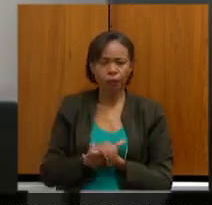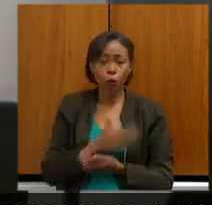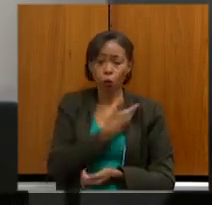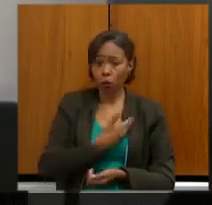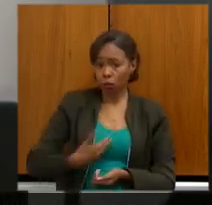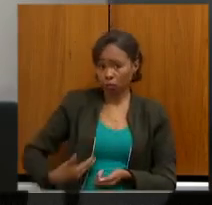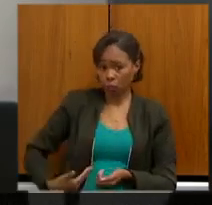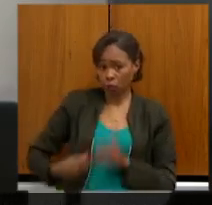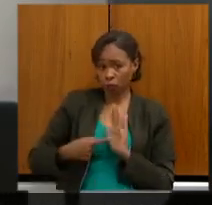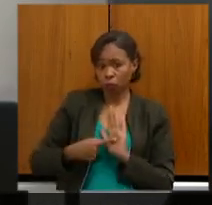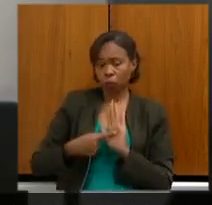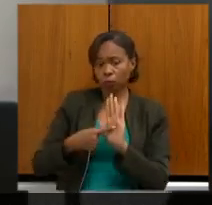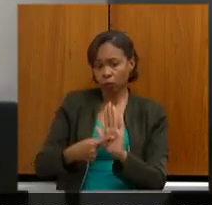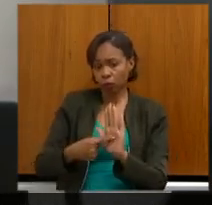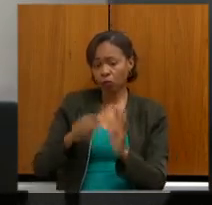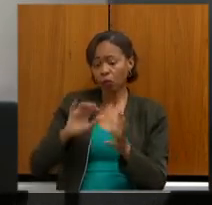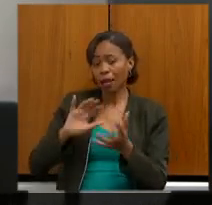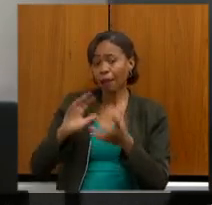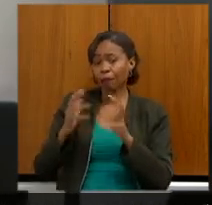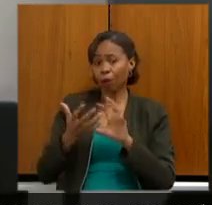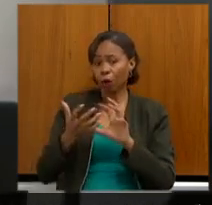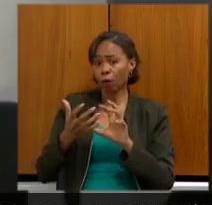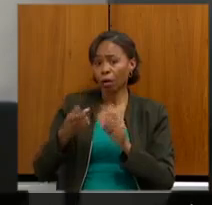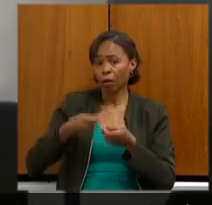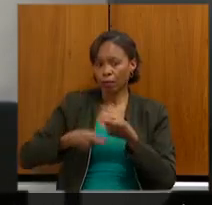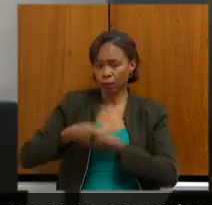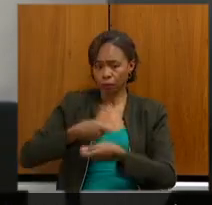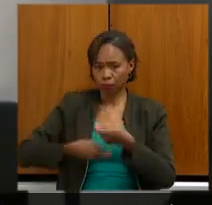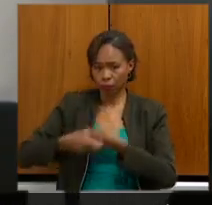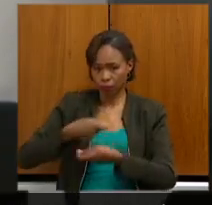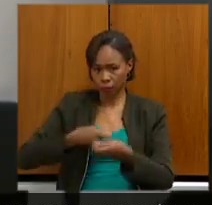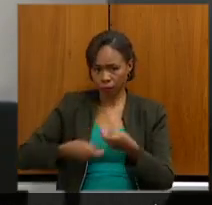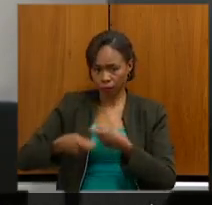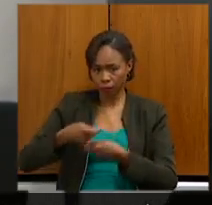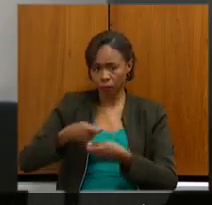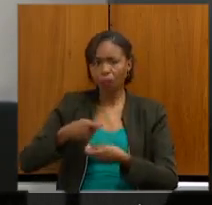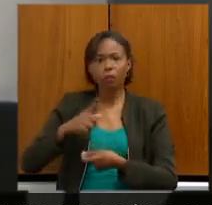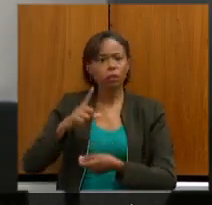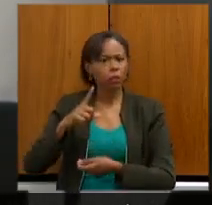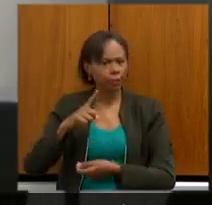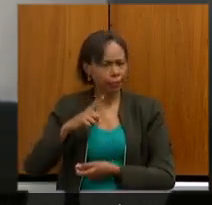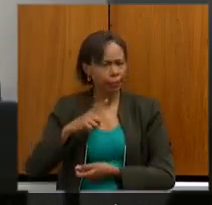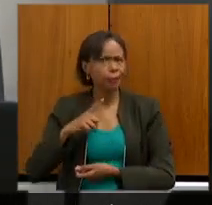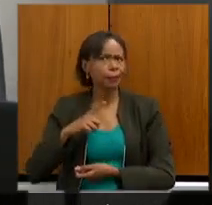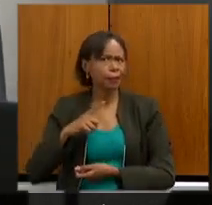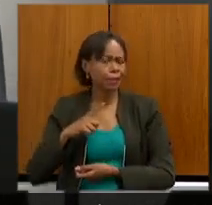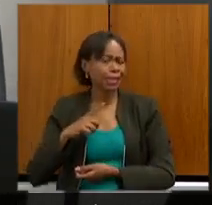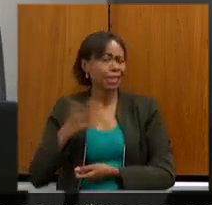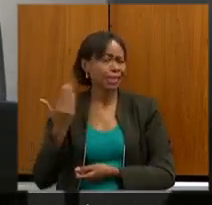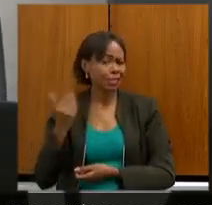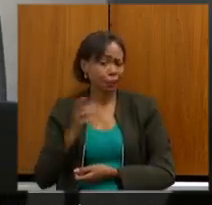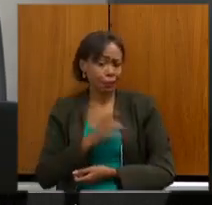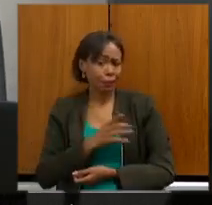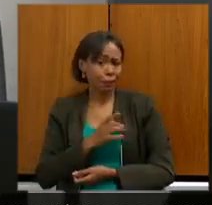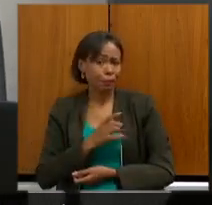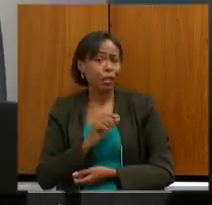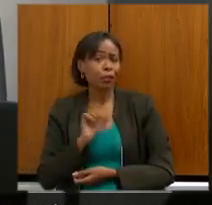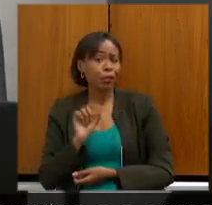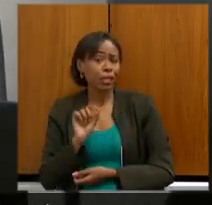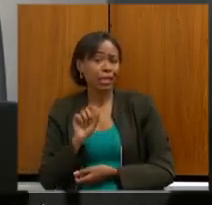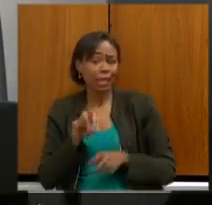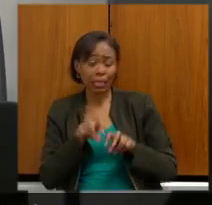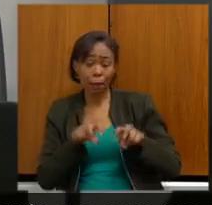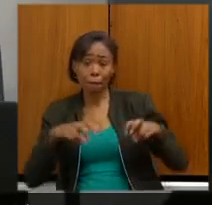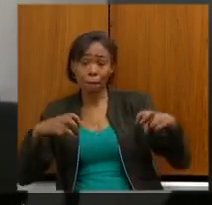governador apresenta uma reforma administrativa e a gente tem Mia muito que na reforma administrativa a mesa de água